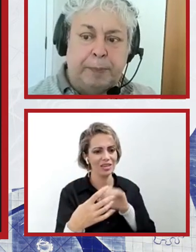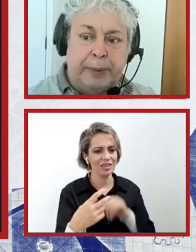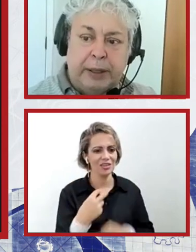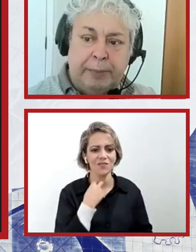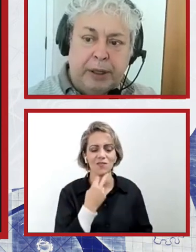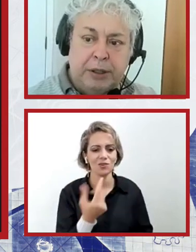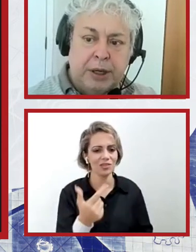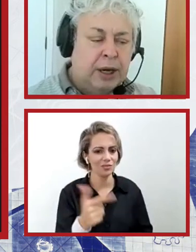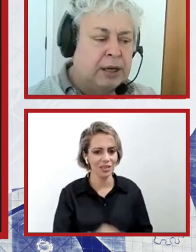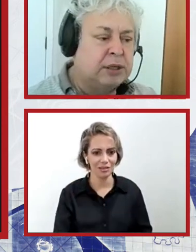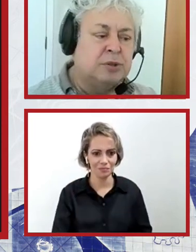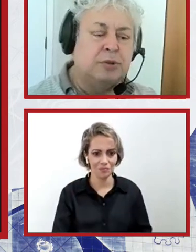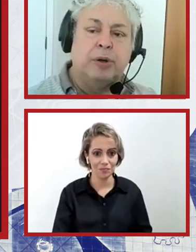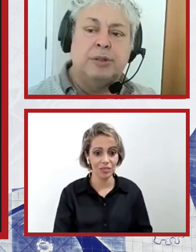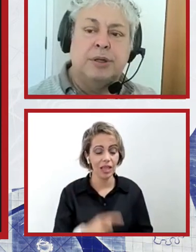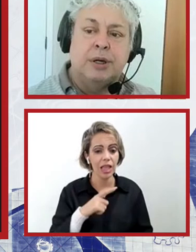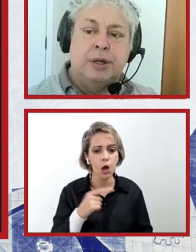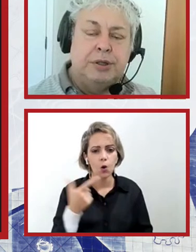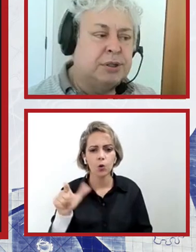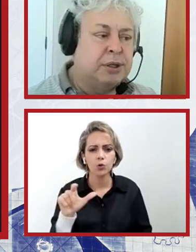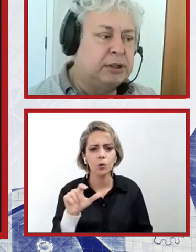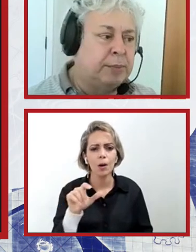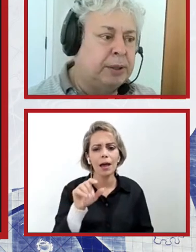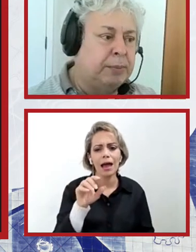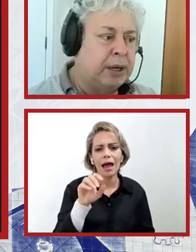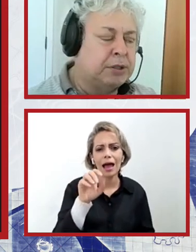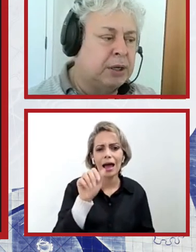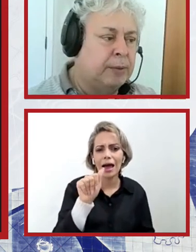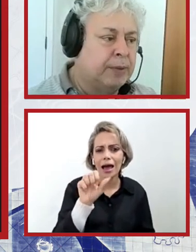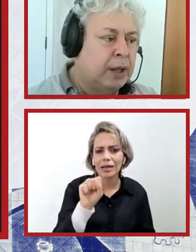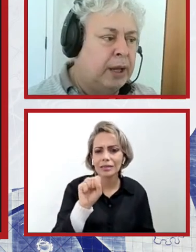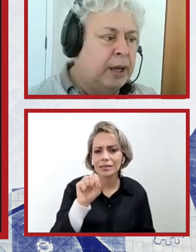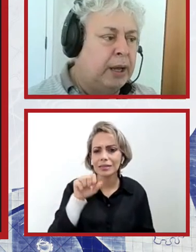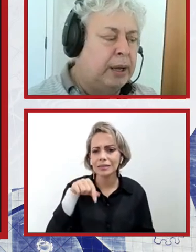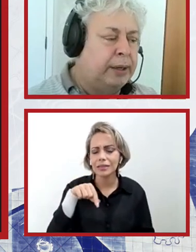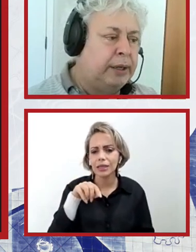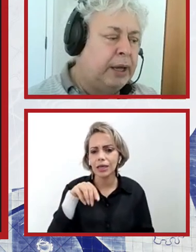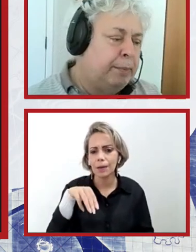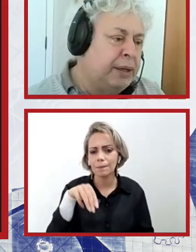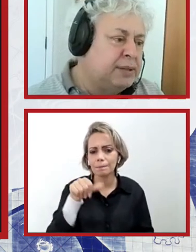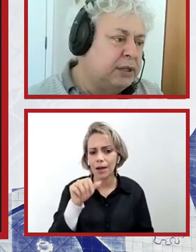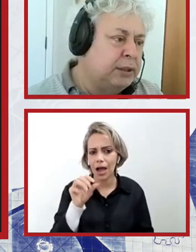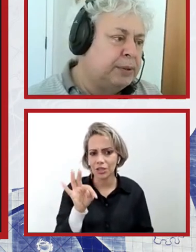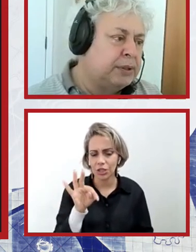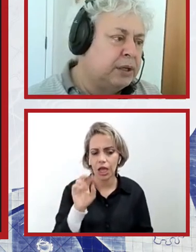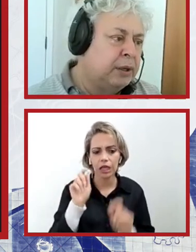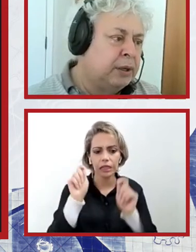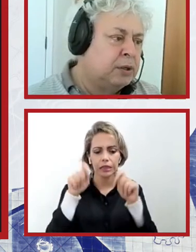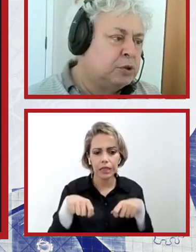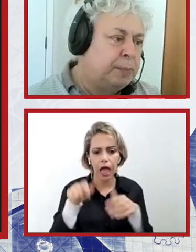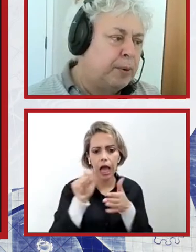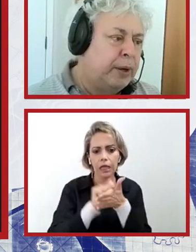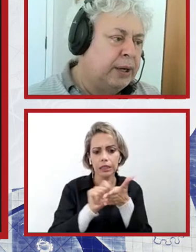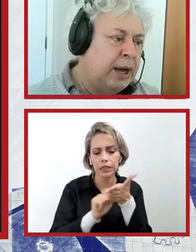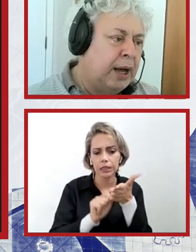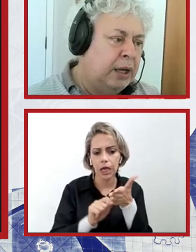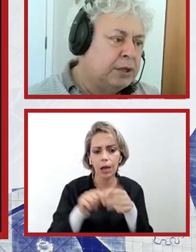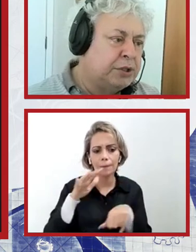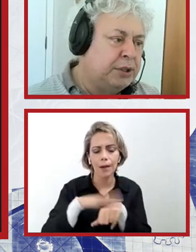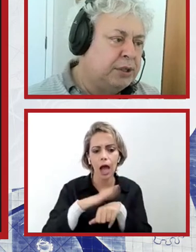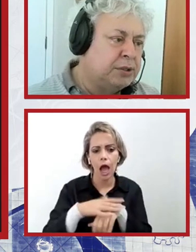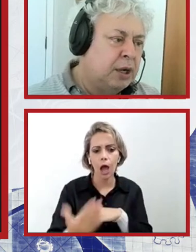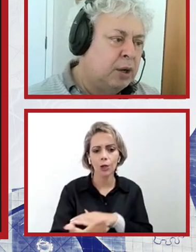tem atendido plenamente às questões de escrita matemática. E é bem simples aqui.